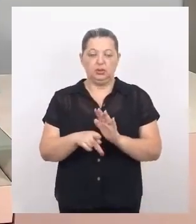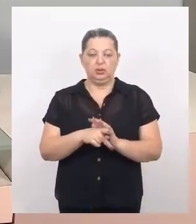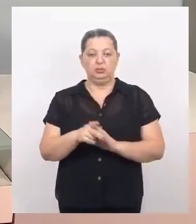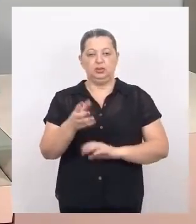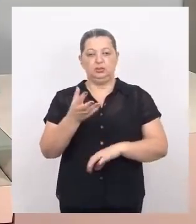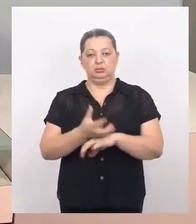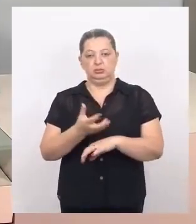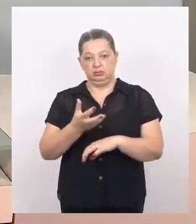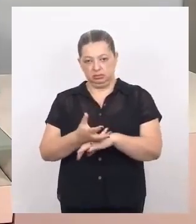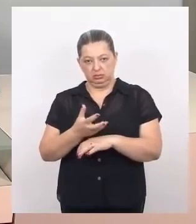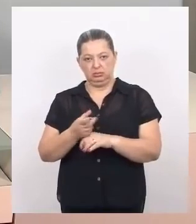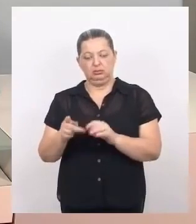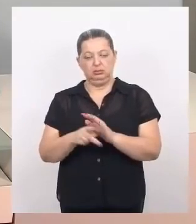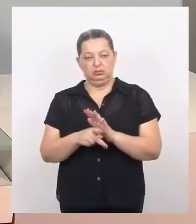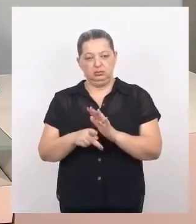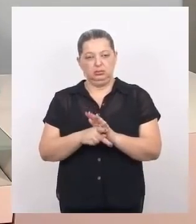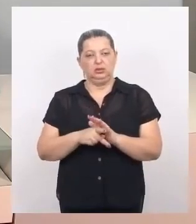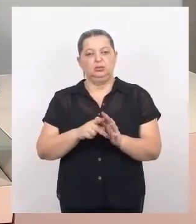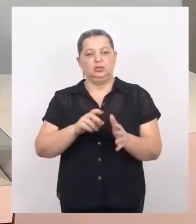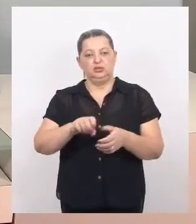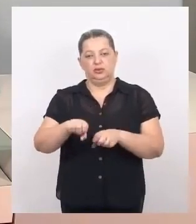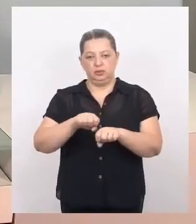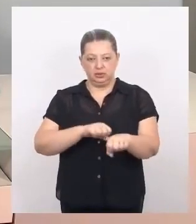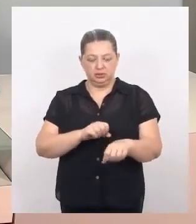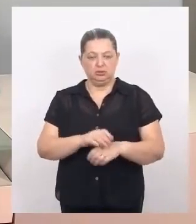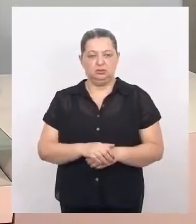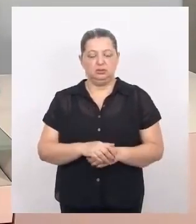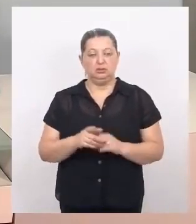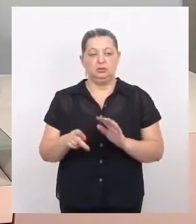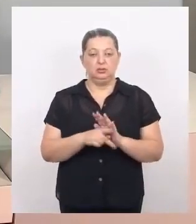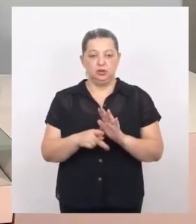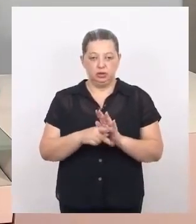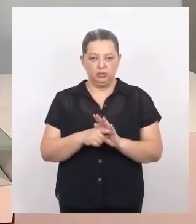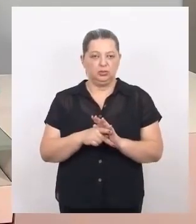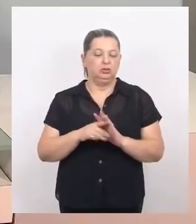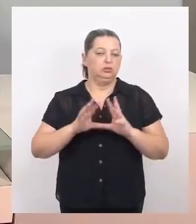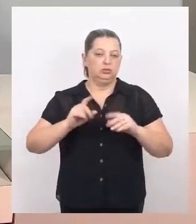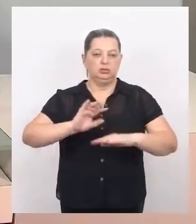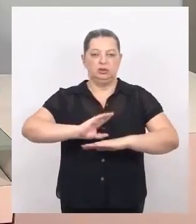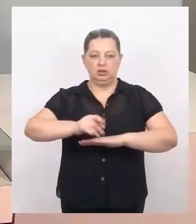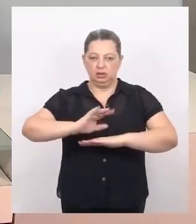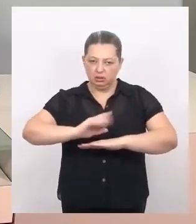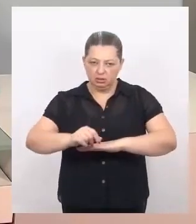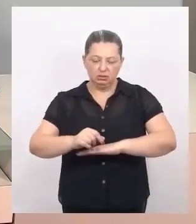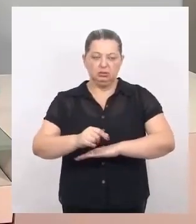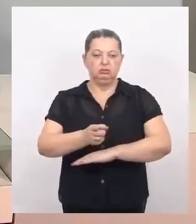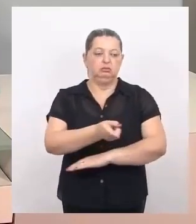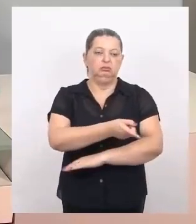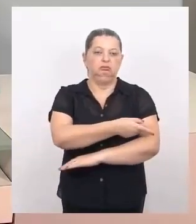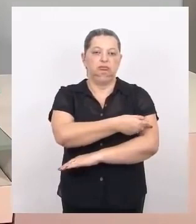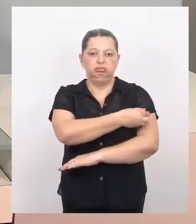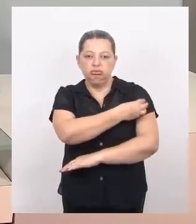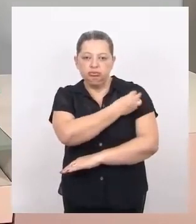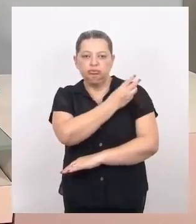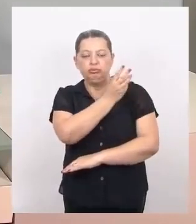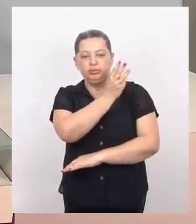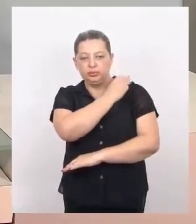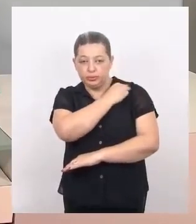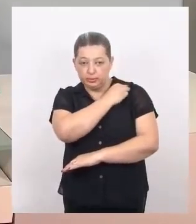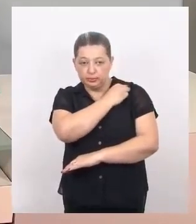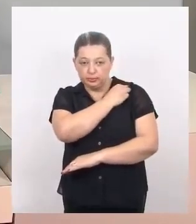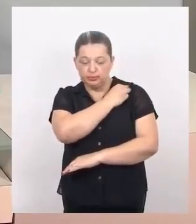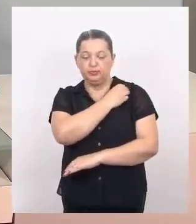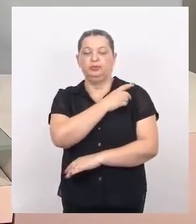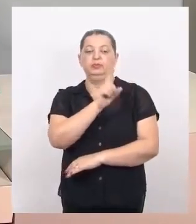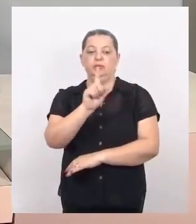fazem parte do itinerário formativo. Os componentes do Inova, independente se é nos anos iniciais, nos anos finais ou no ensino médio,